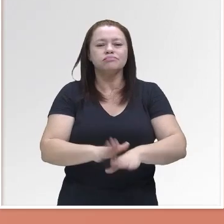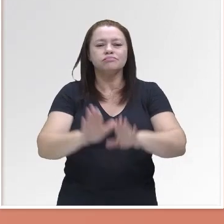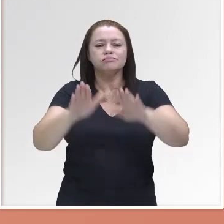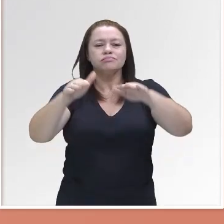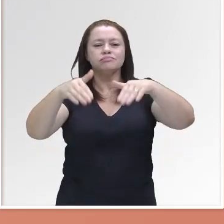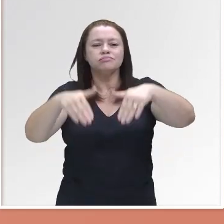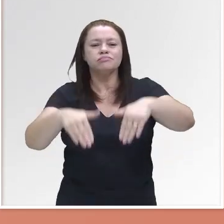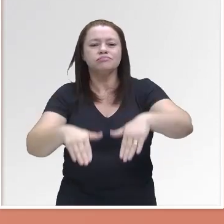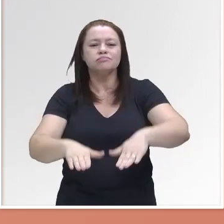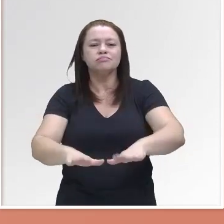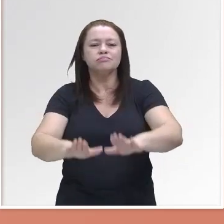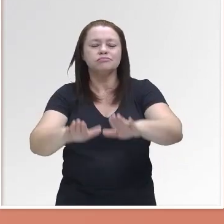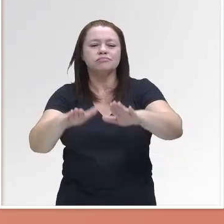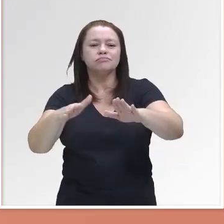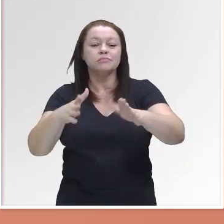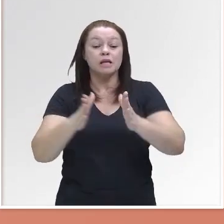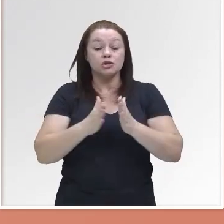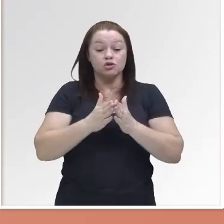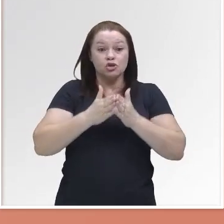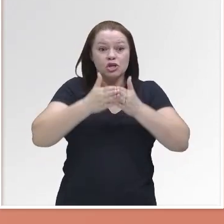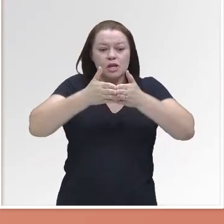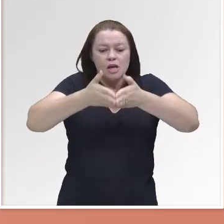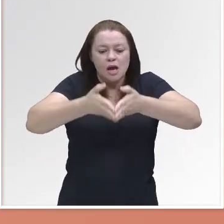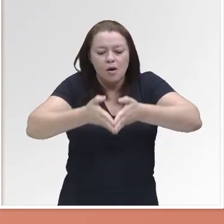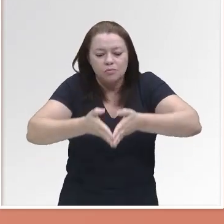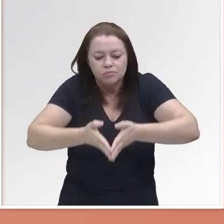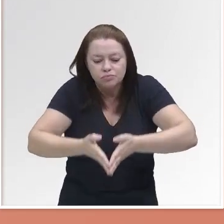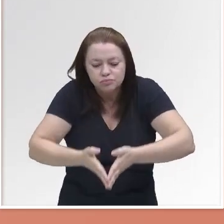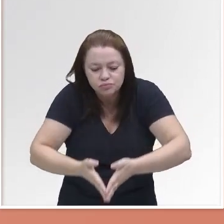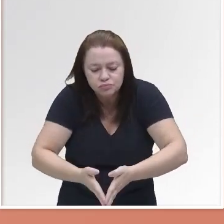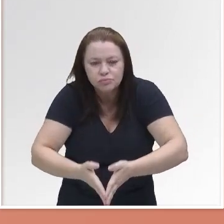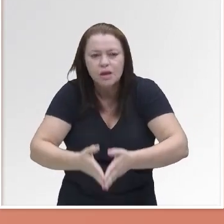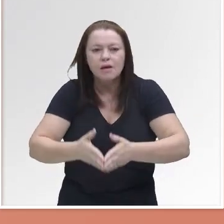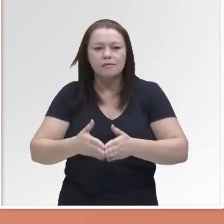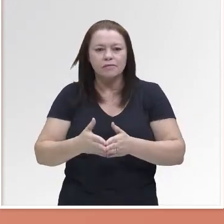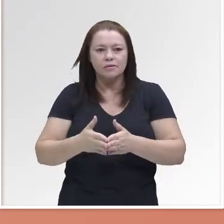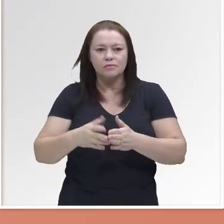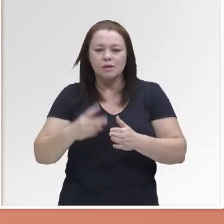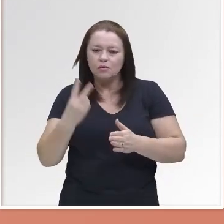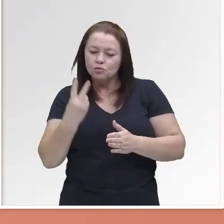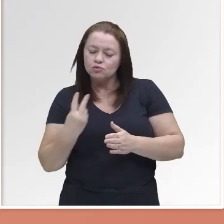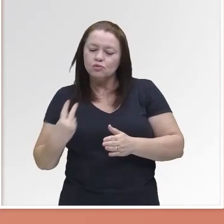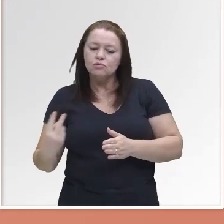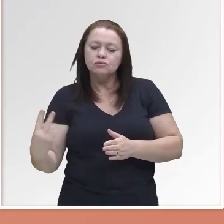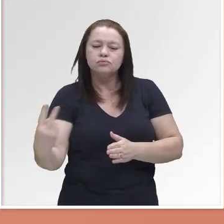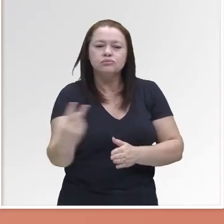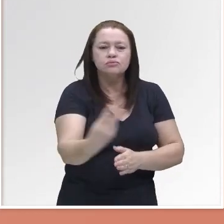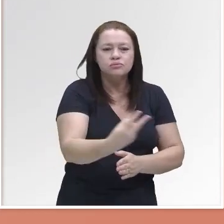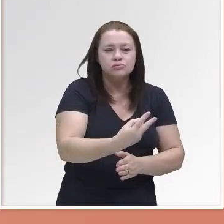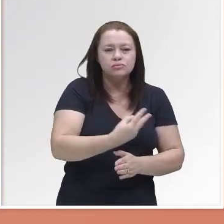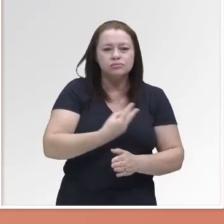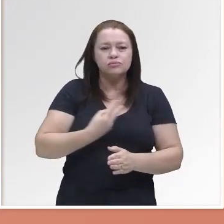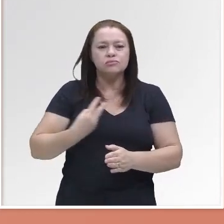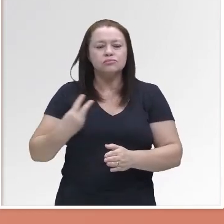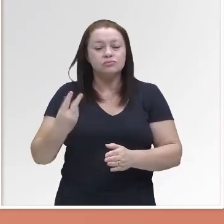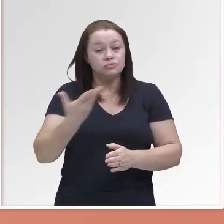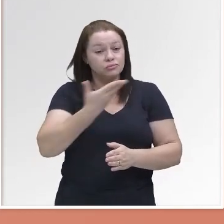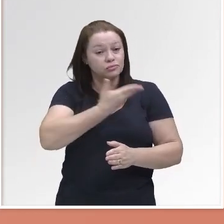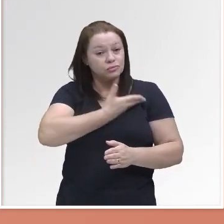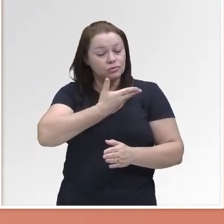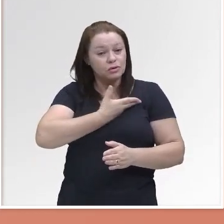em volta de um navio naufragado com o seu amiguinho. Ela não